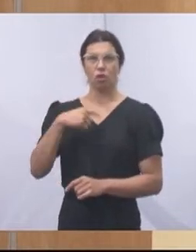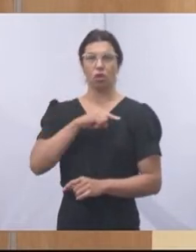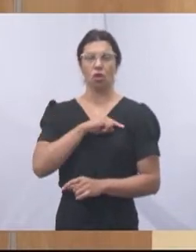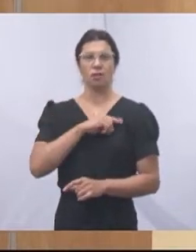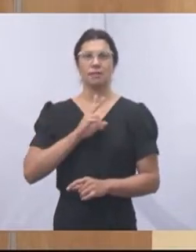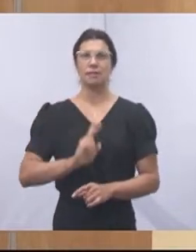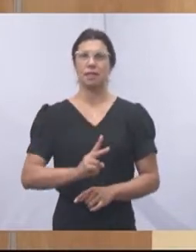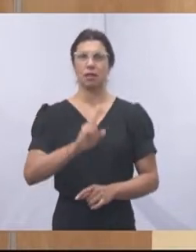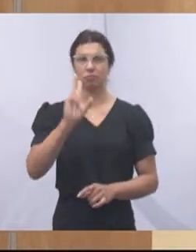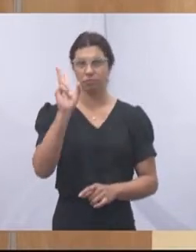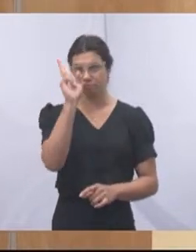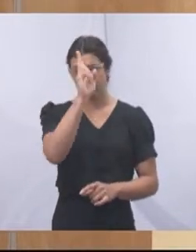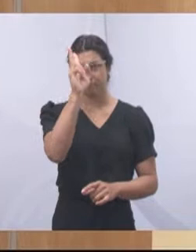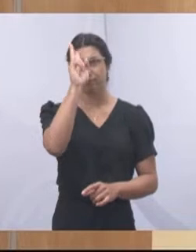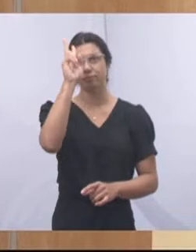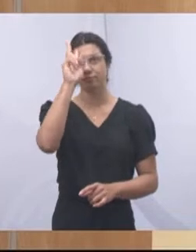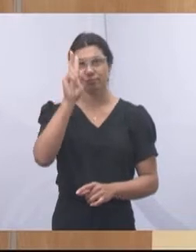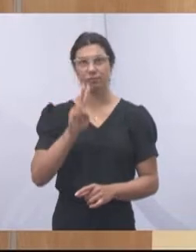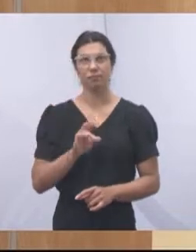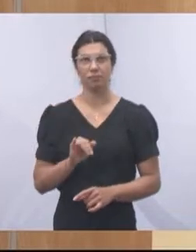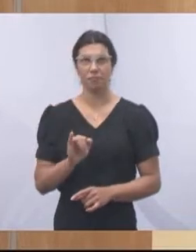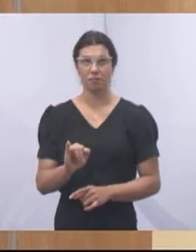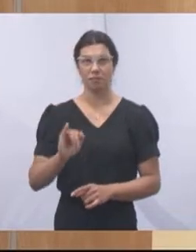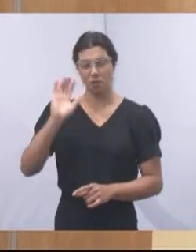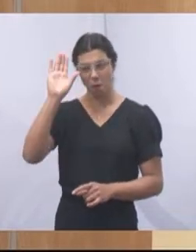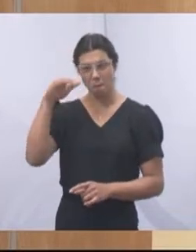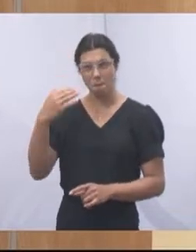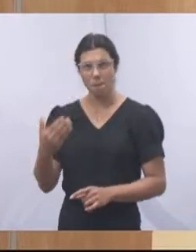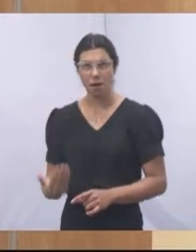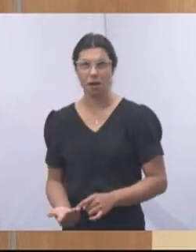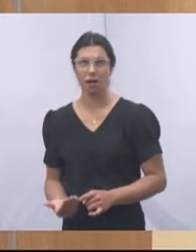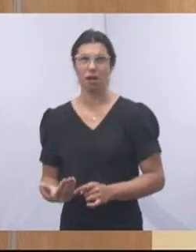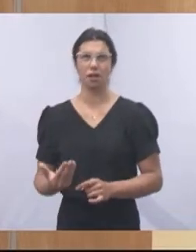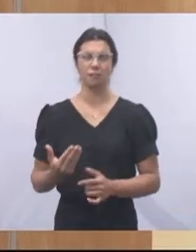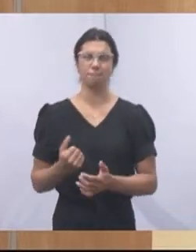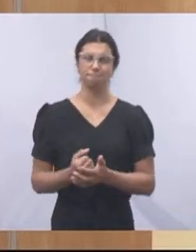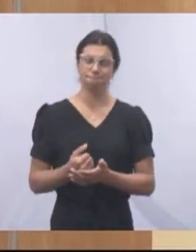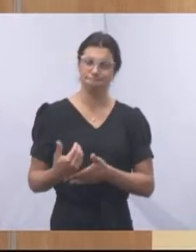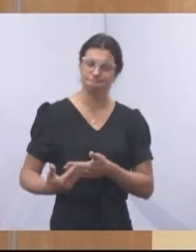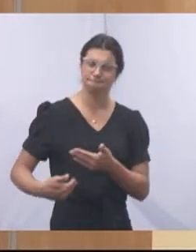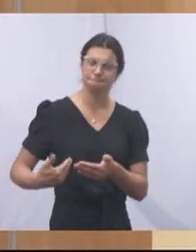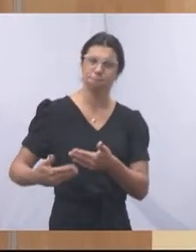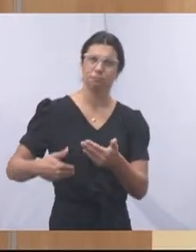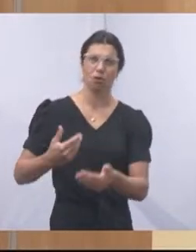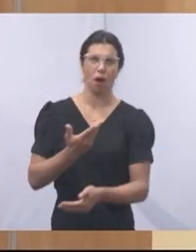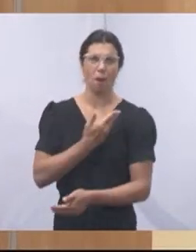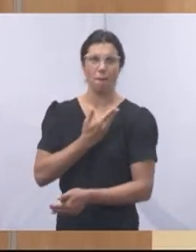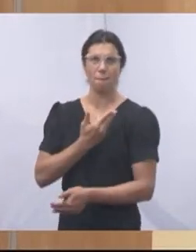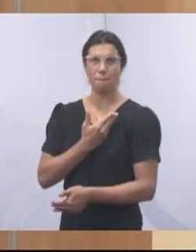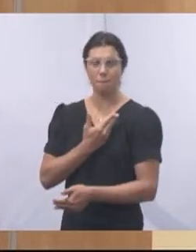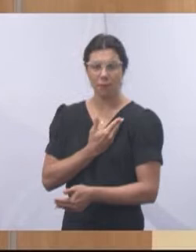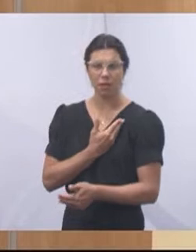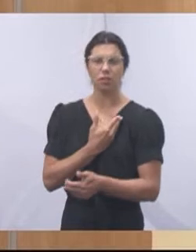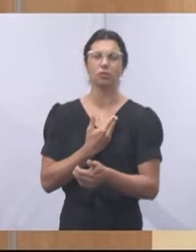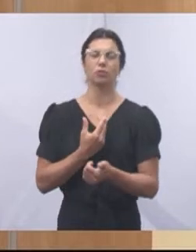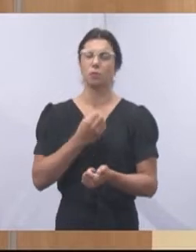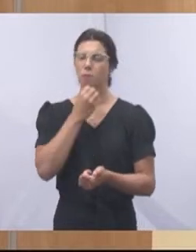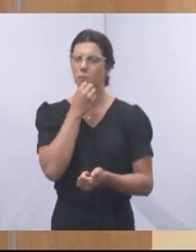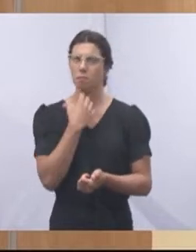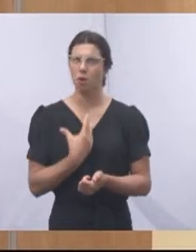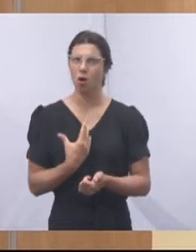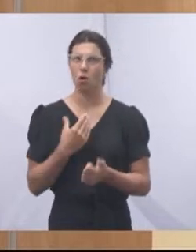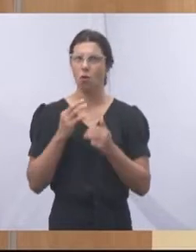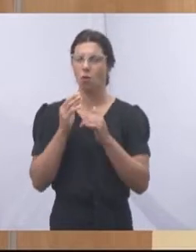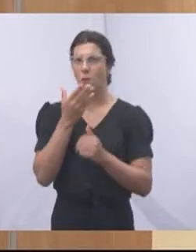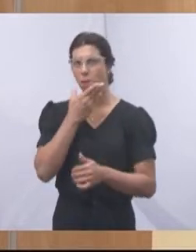que cruzaram seu caminho. Uma homenagem duradoura a um amigo exemplar, um pai carinhoso e